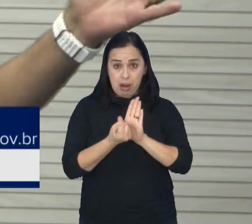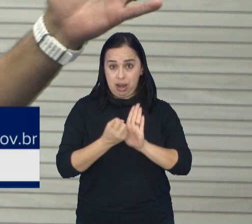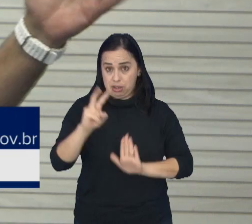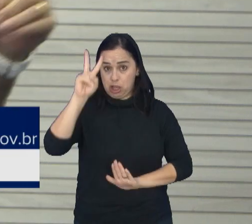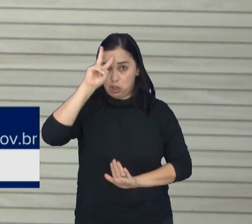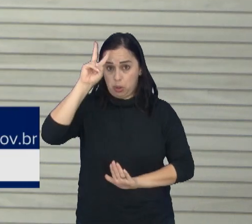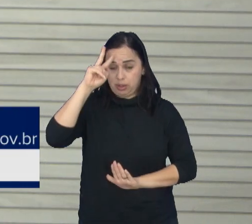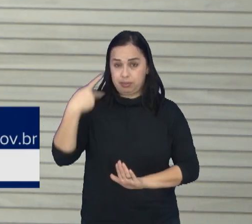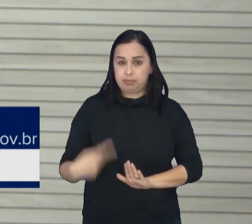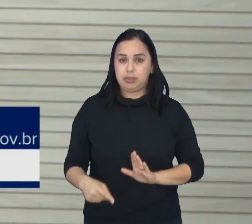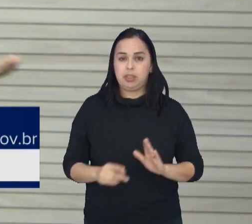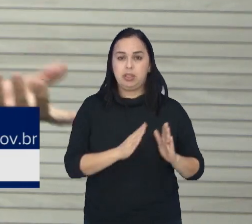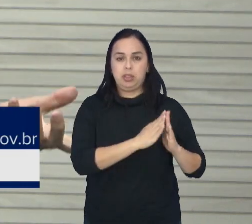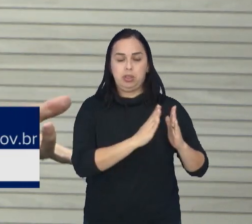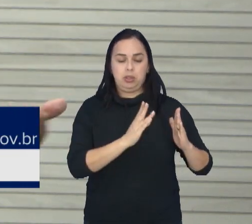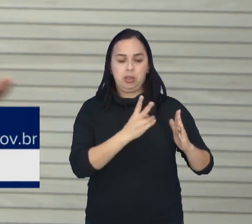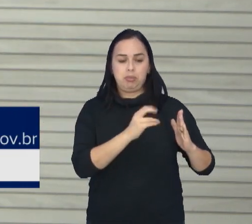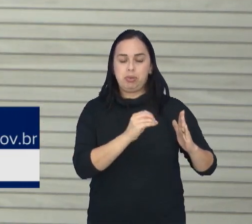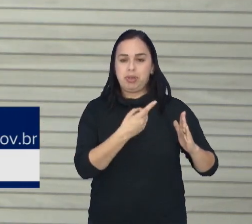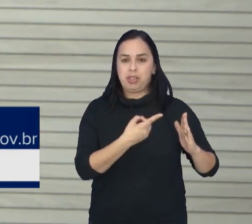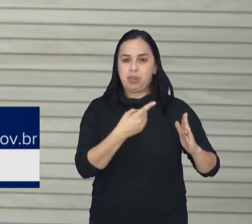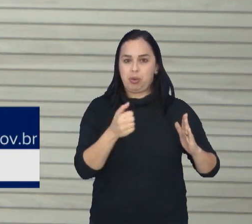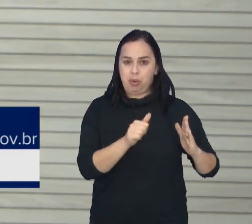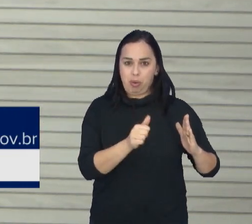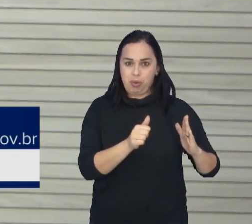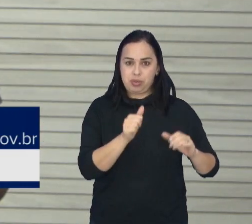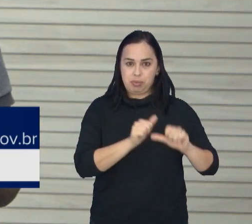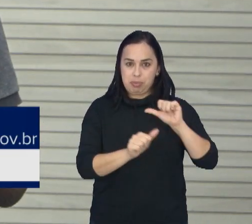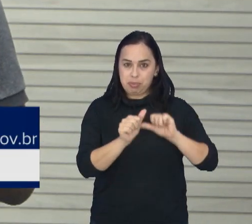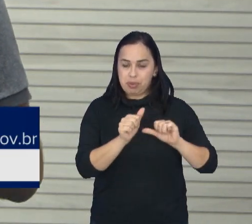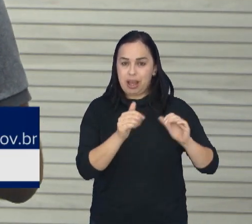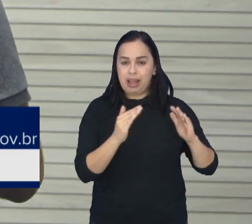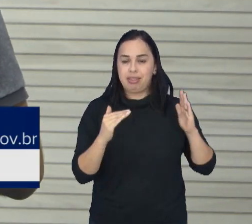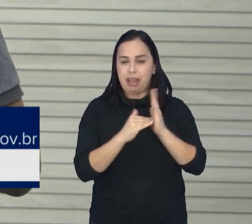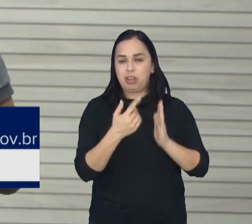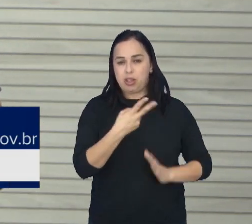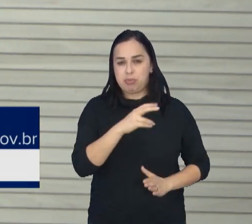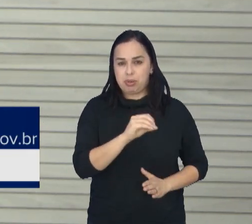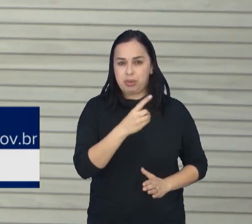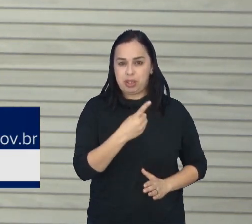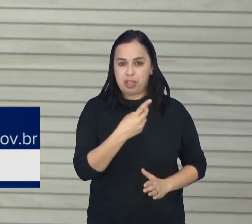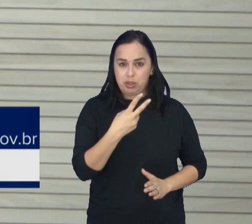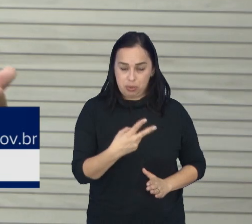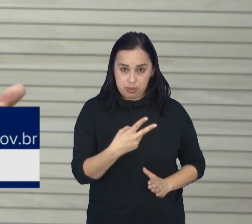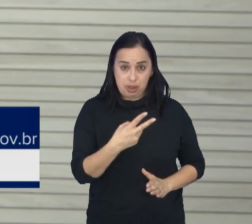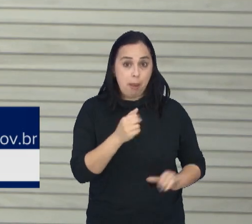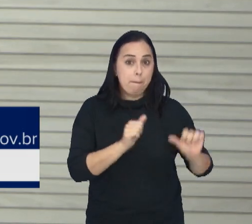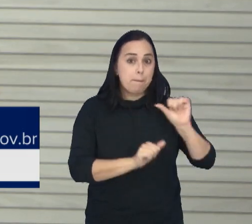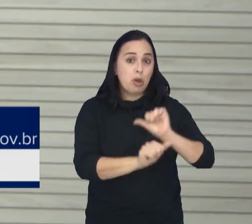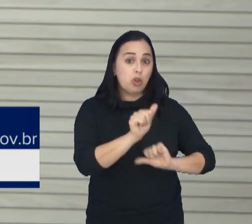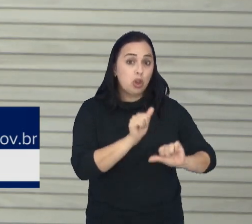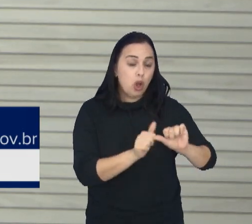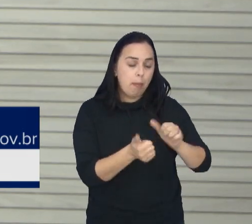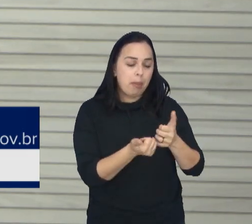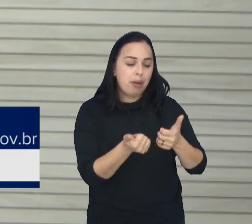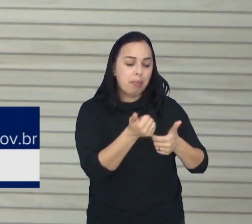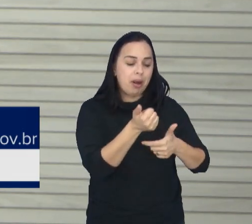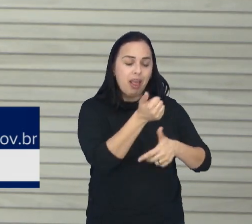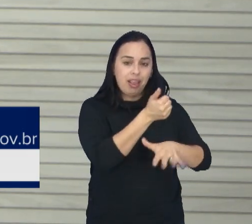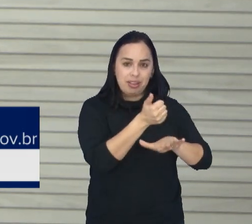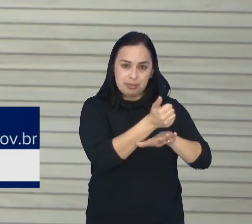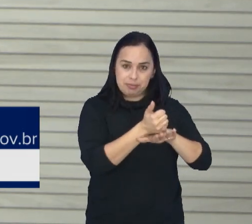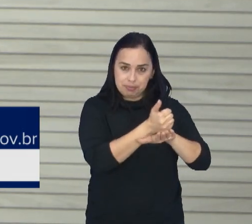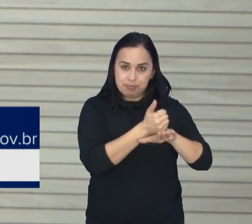né? De 2011 para 2012, nós tivemos a mudança do plano de carreira, porque senão, fatalmente, essa conta estaria